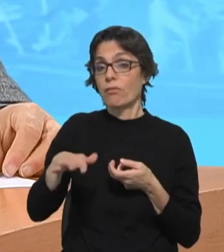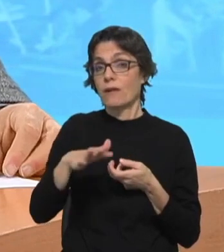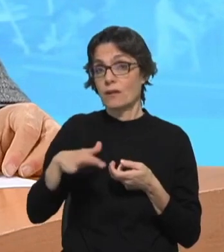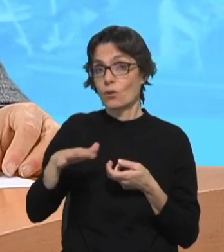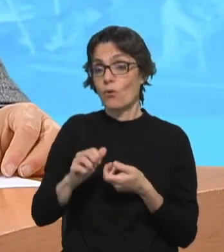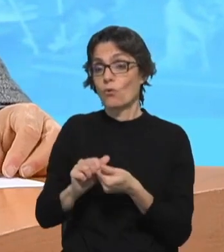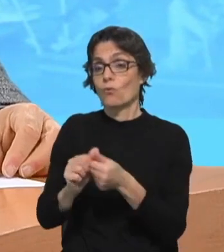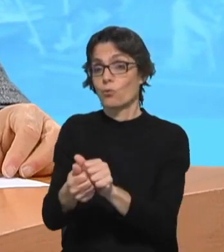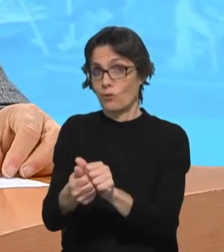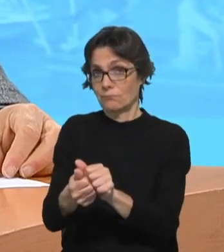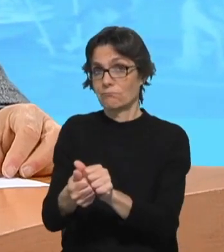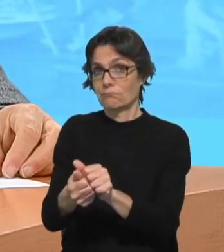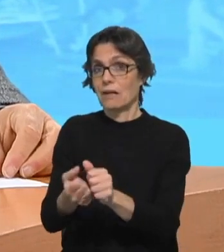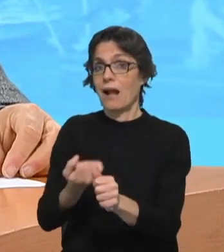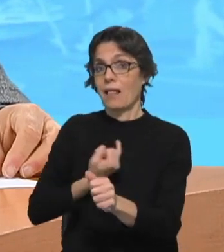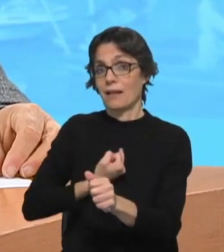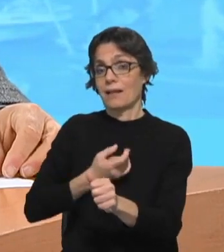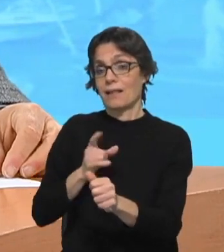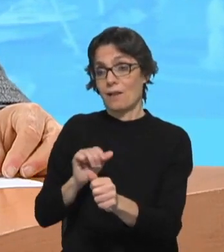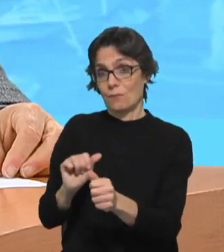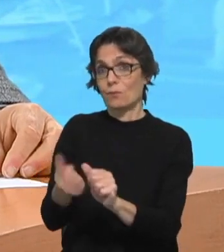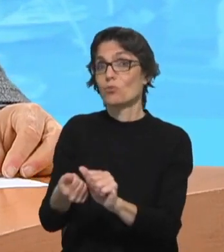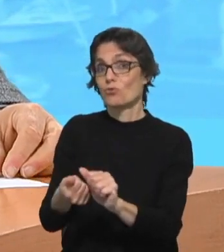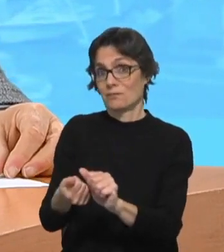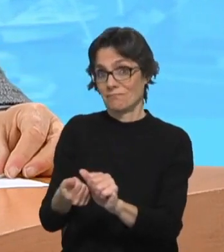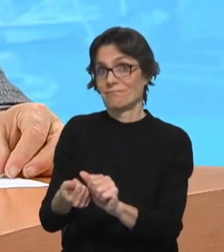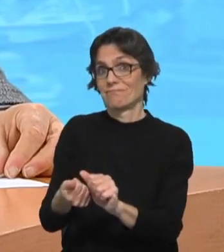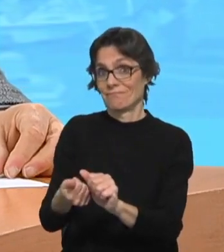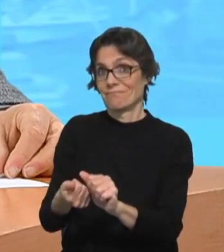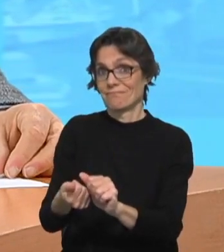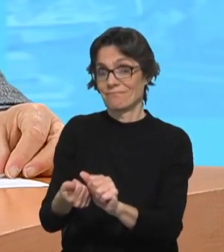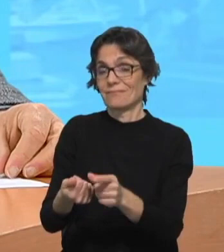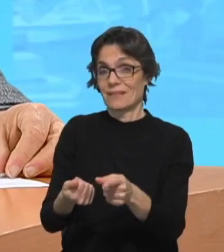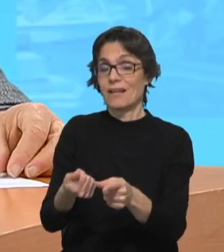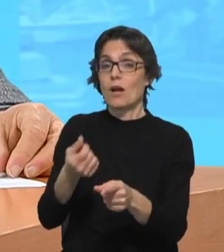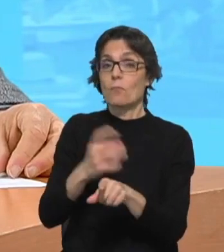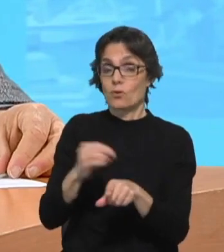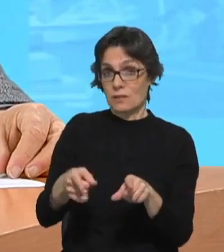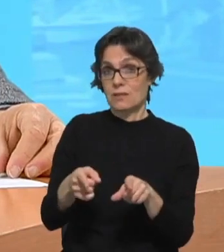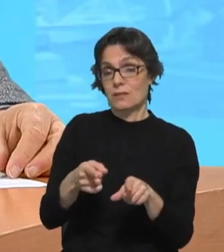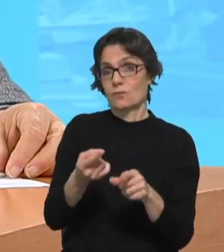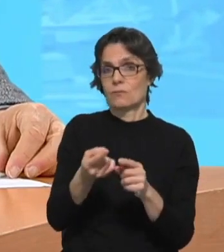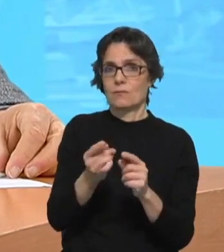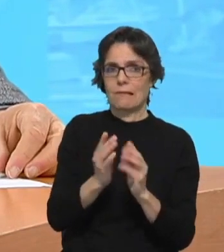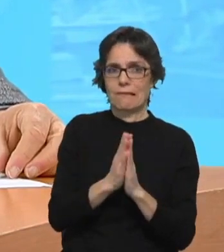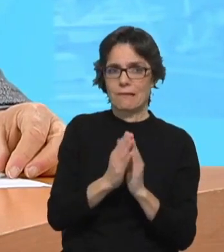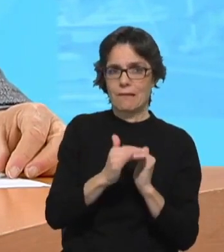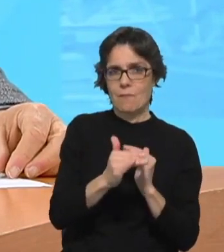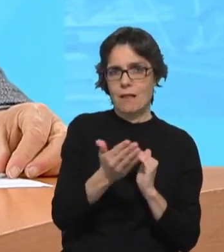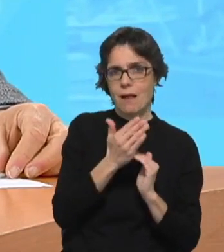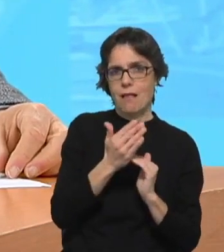de identidade se revela pouco adaptado à situação de mobilidade, à situação